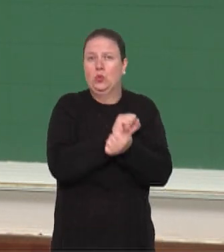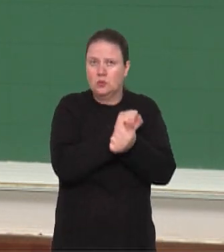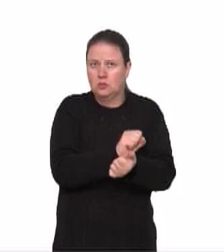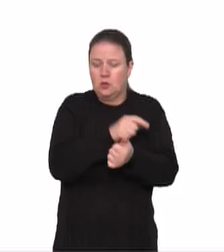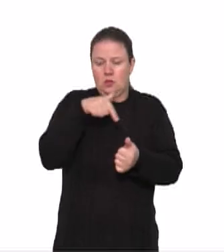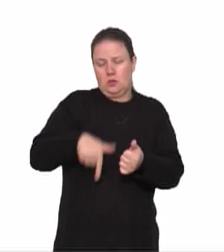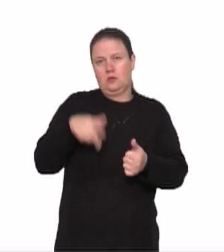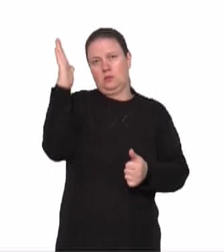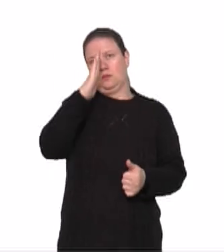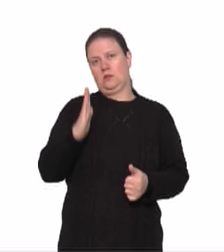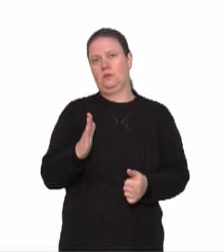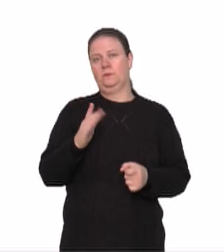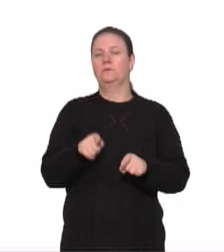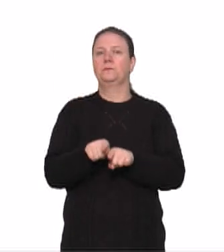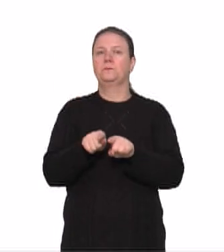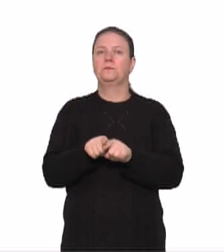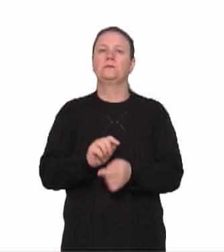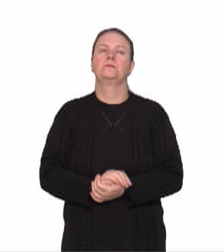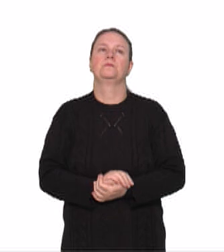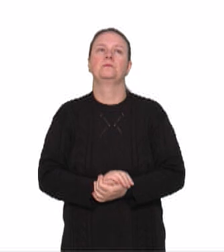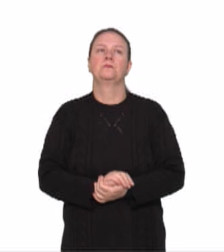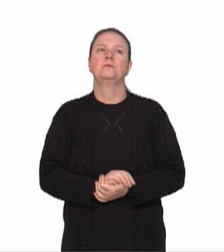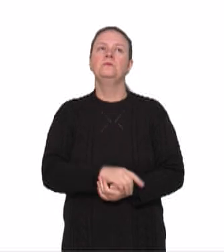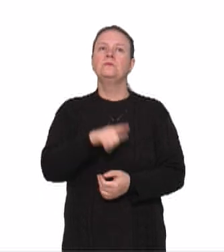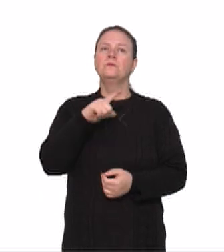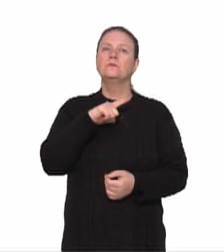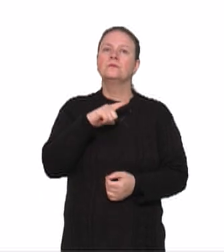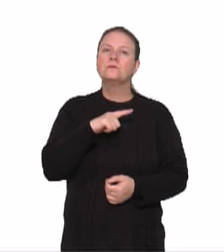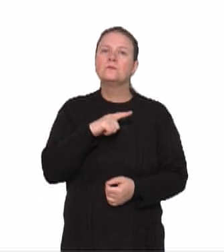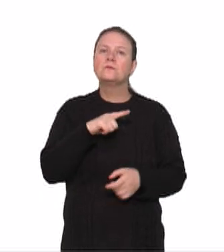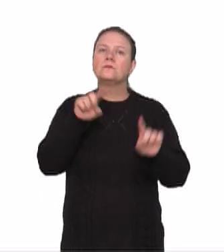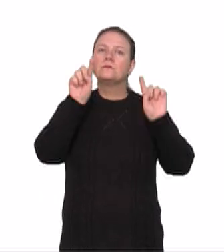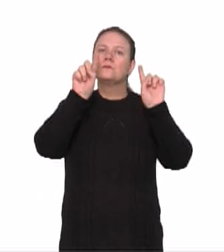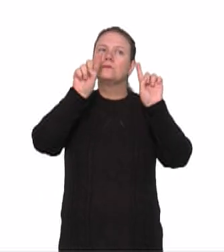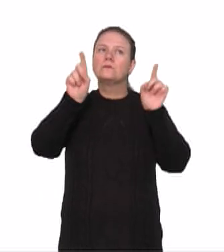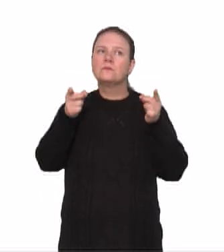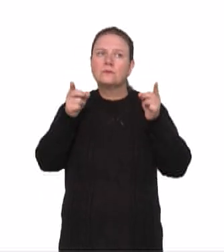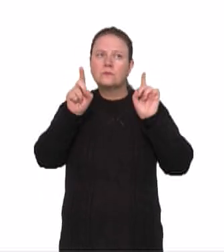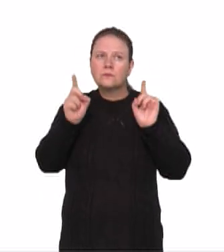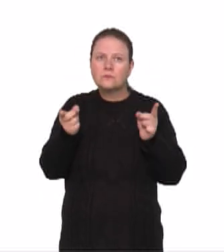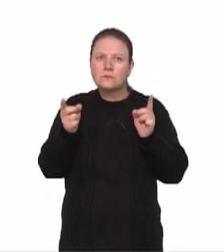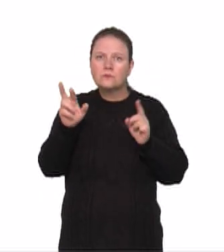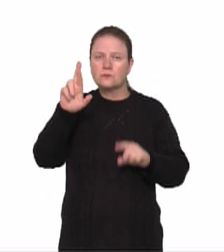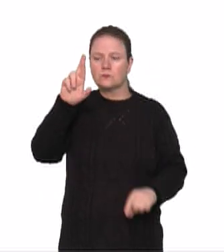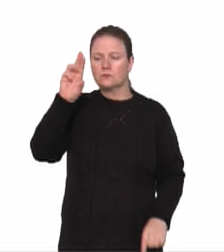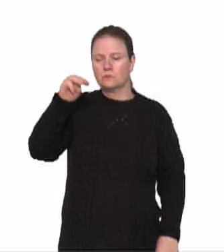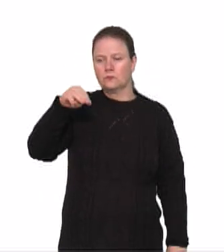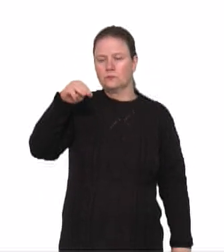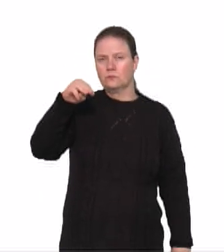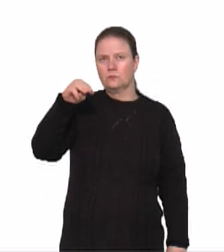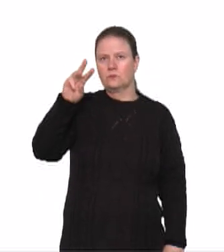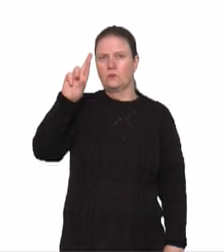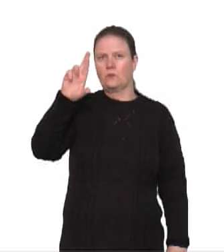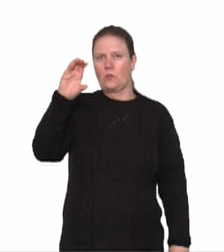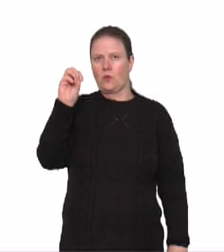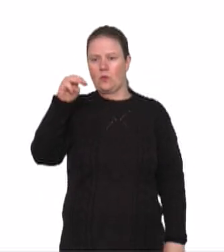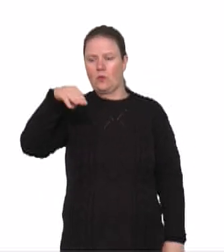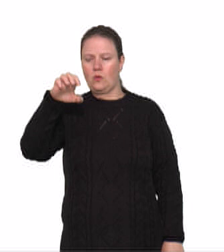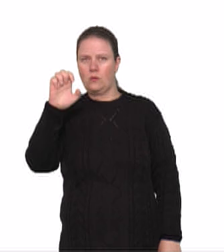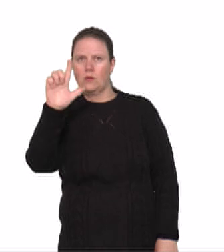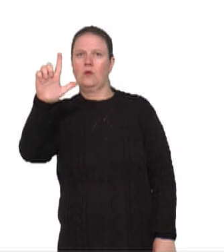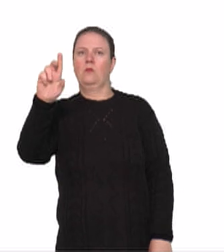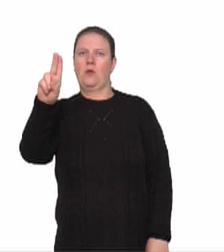inclusive. Então, a gente tem ali, daí, entre parênteses, observem ali, Romeu avança, né? Então, a gente tem aqui uma